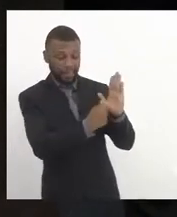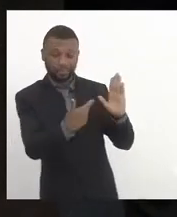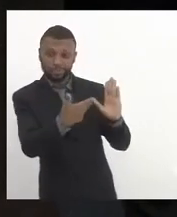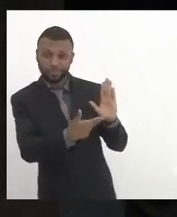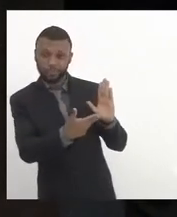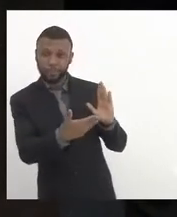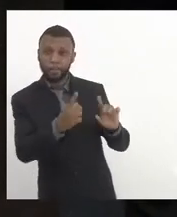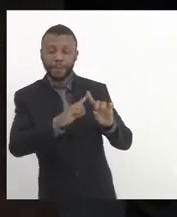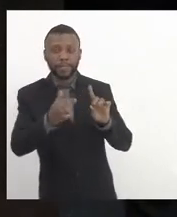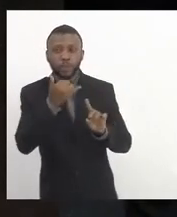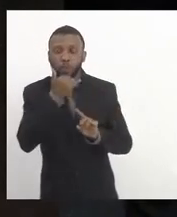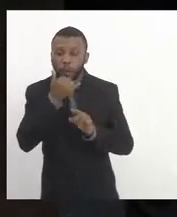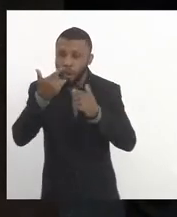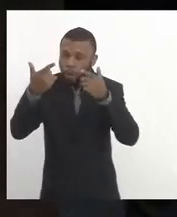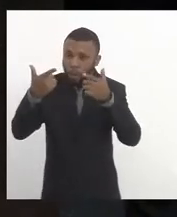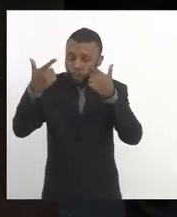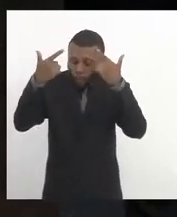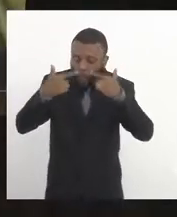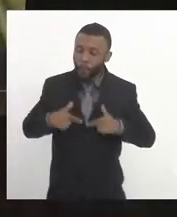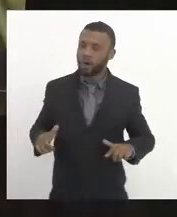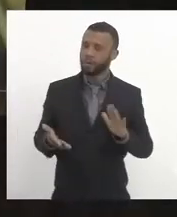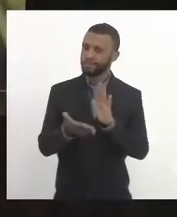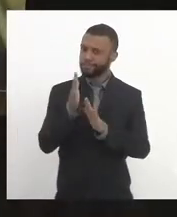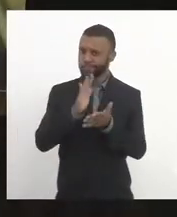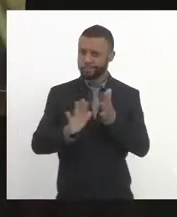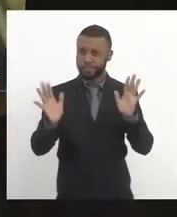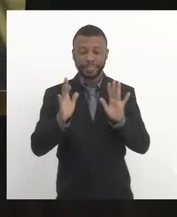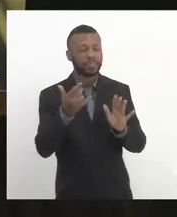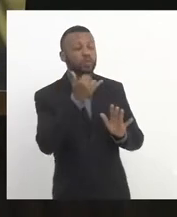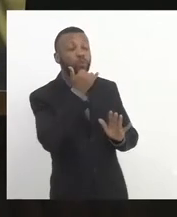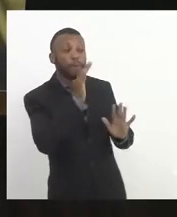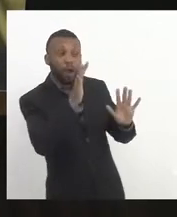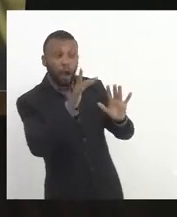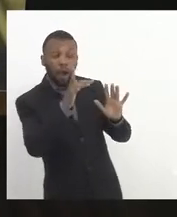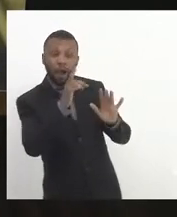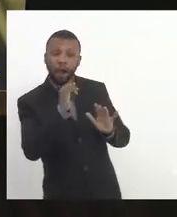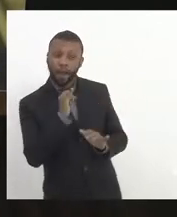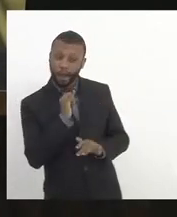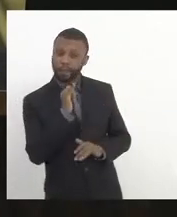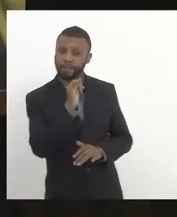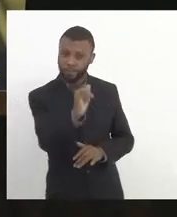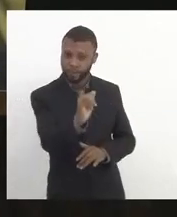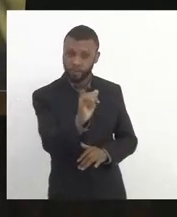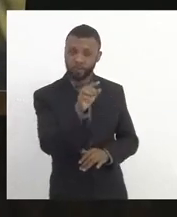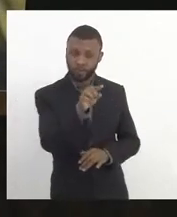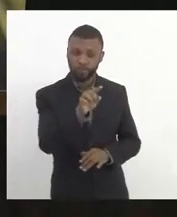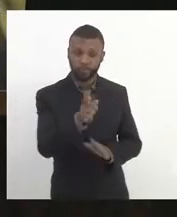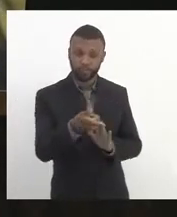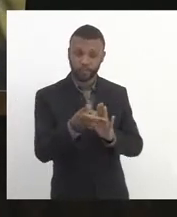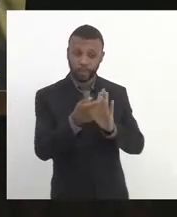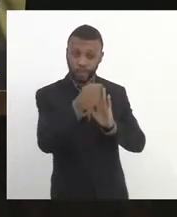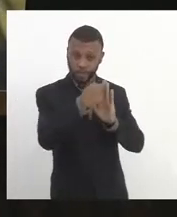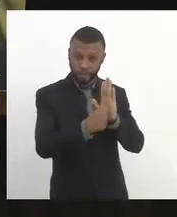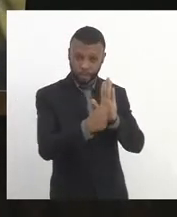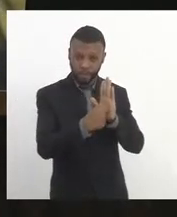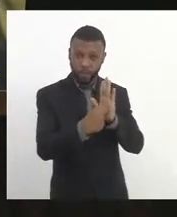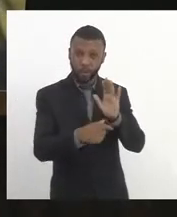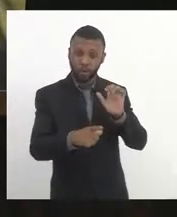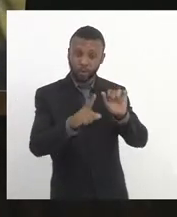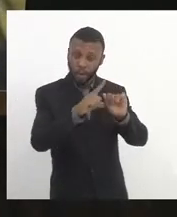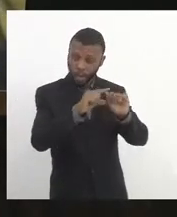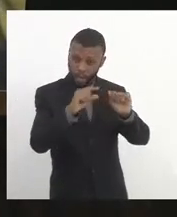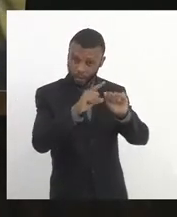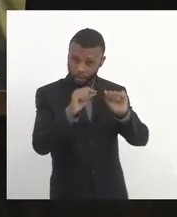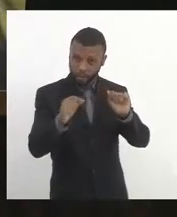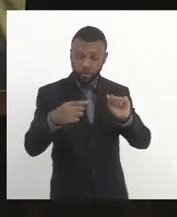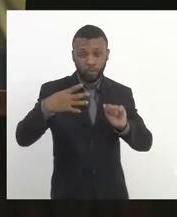me omito. Não, chama a atenção do deputado Márcio. A redação do artigo 4º.